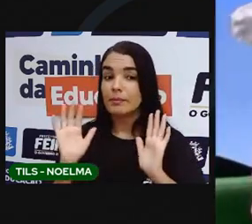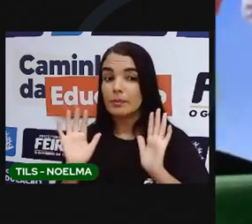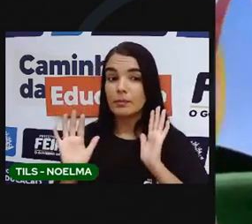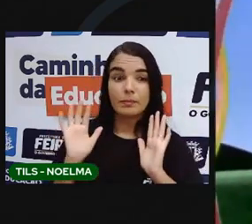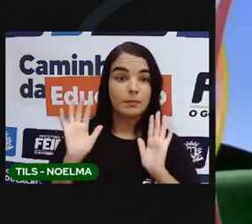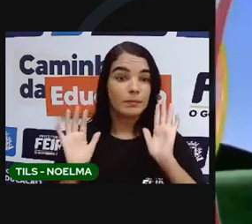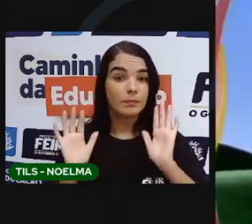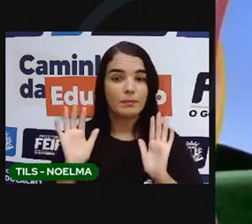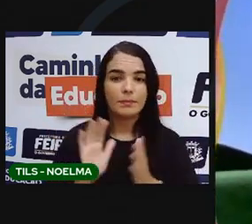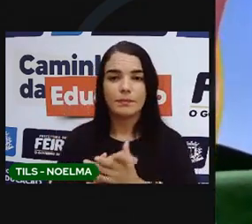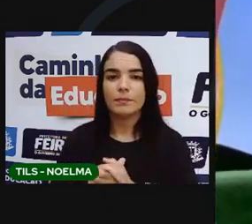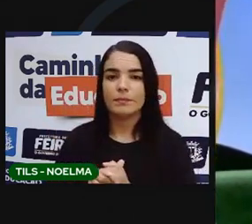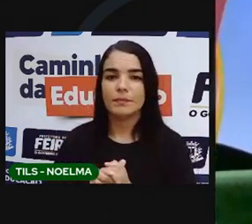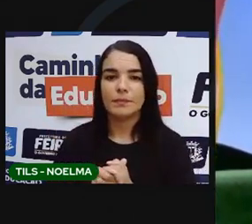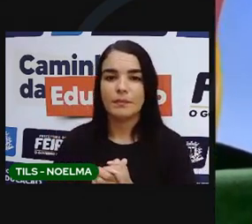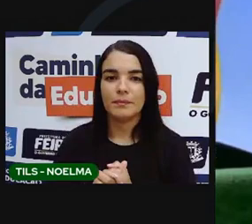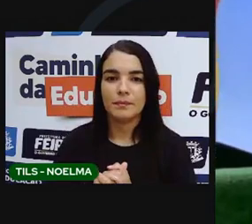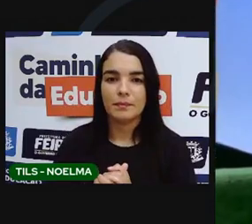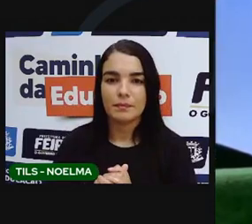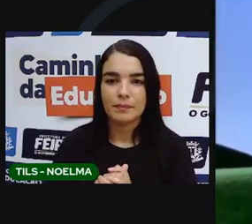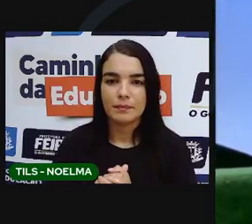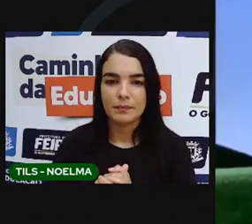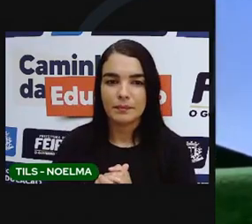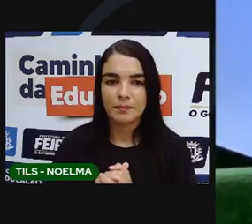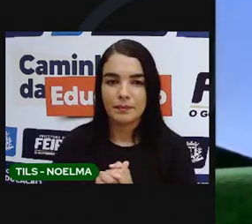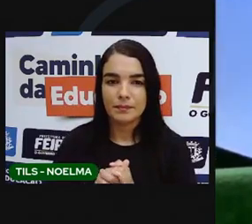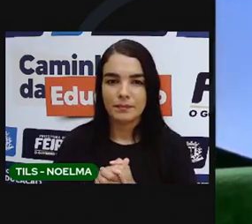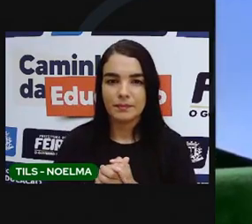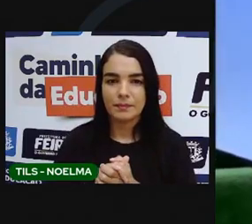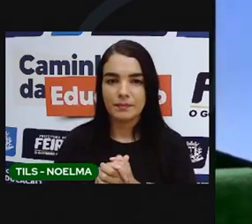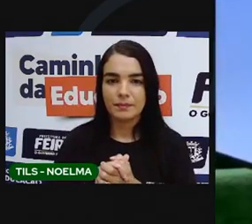dentro do curso por aí a deixa